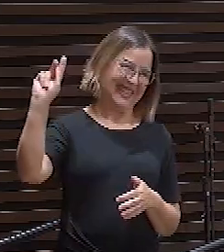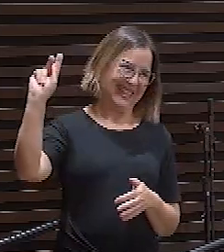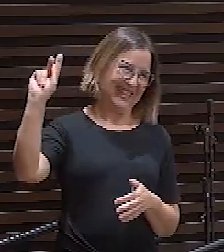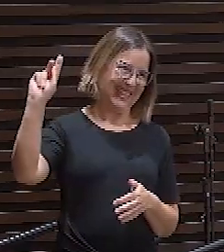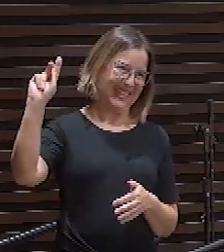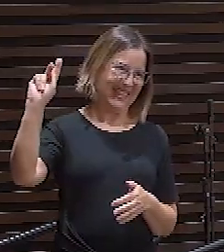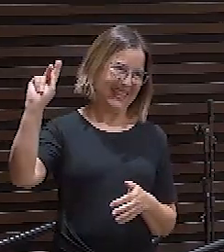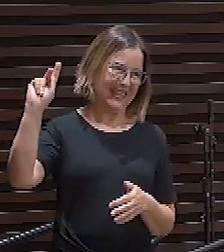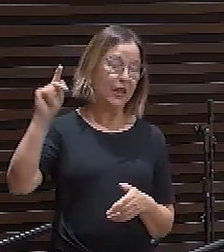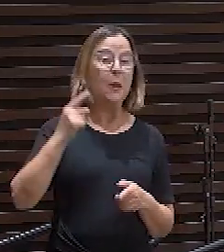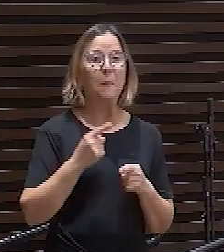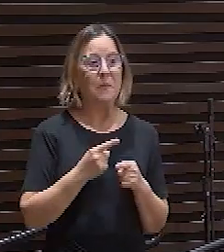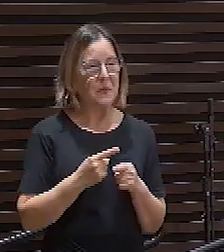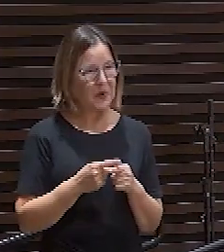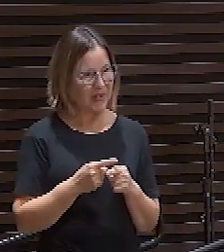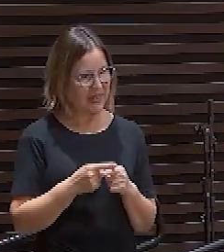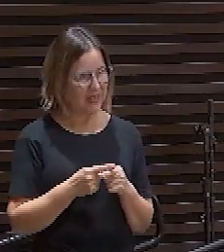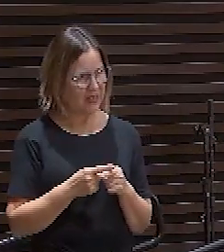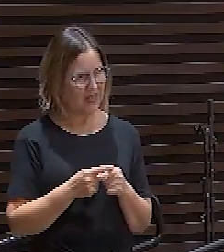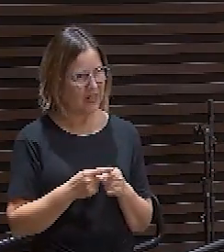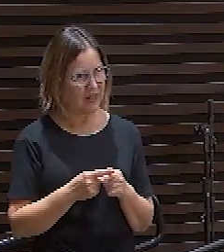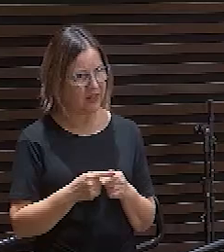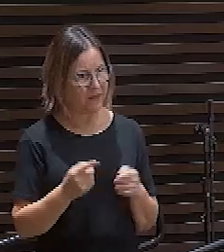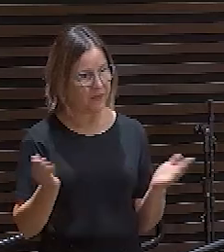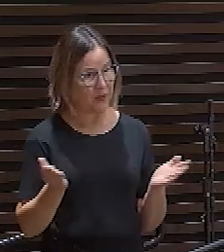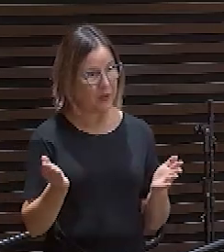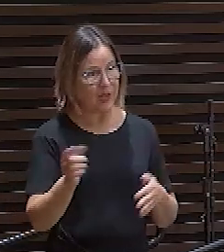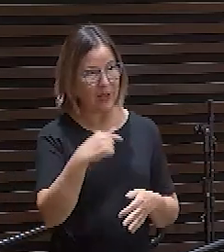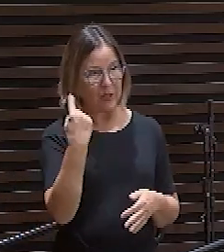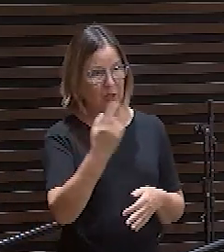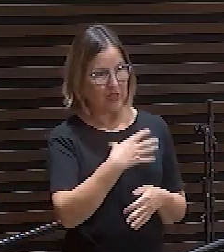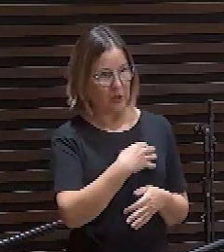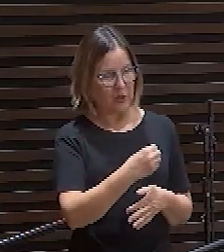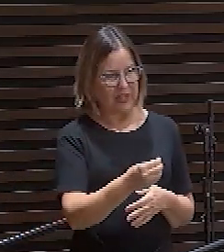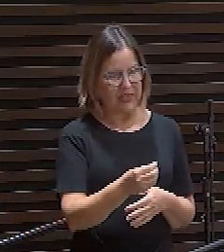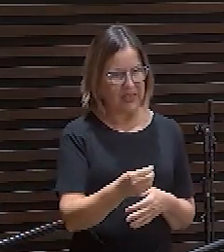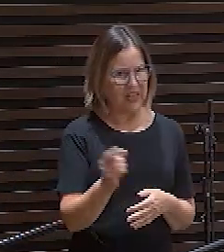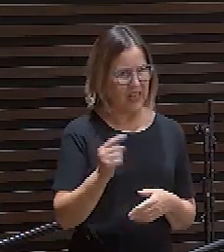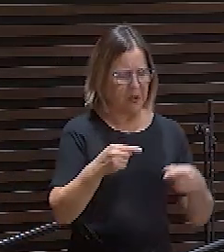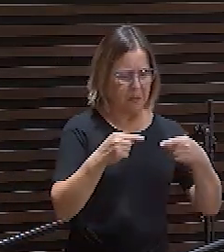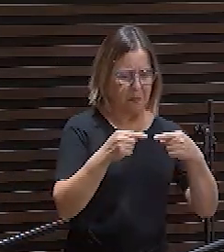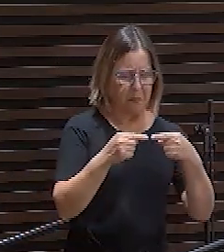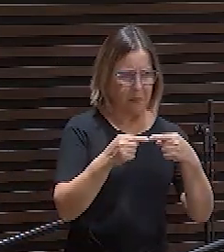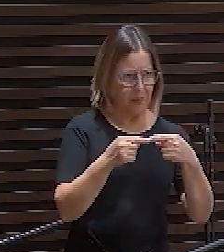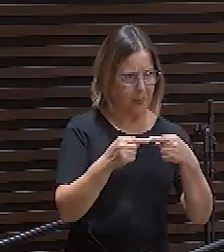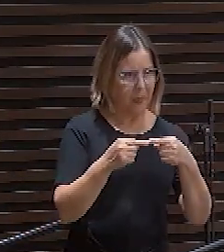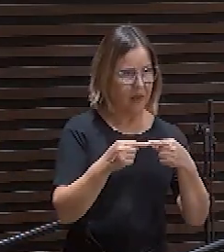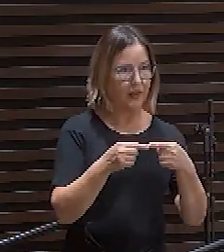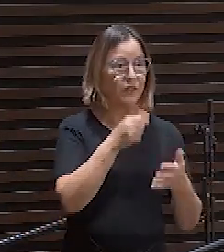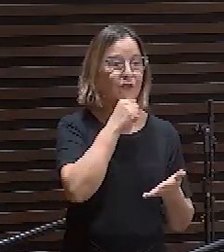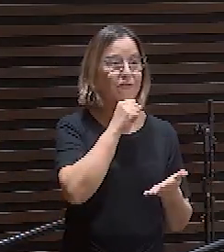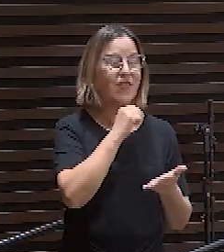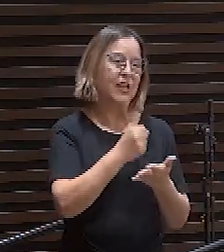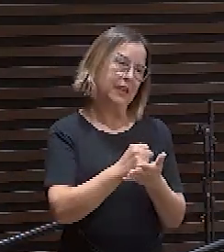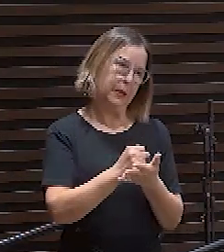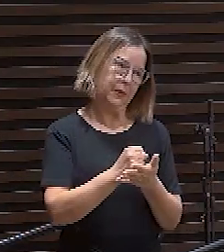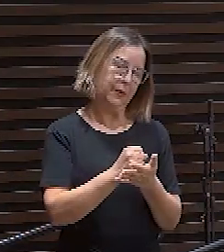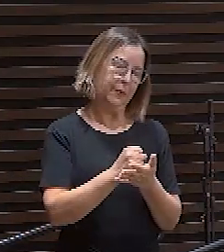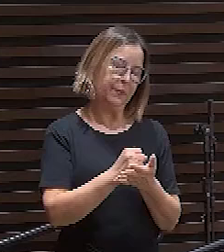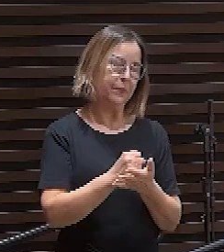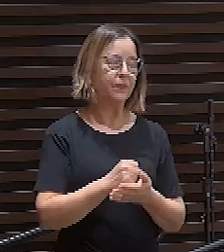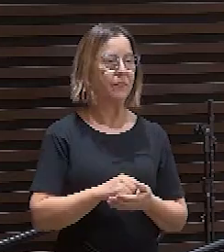só, por que hoje a nossa herança não está mais vinculada no Antigo Testamento? Em vez